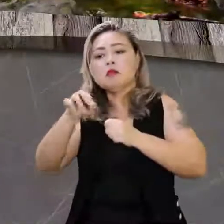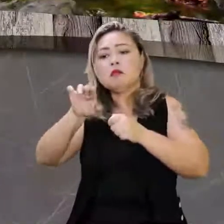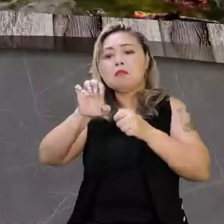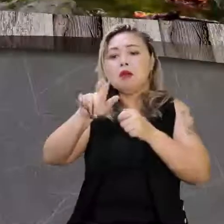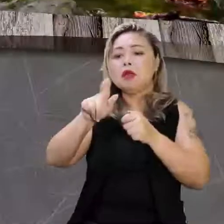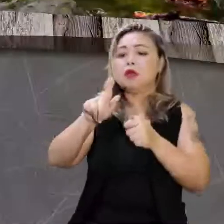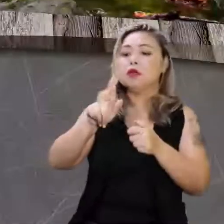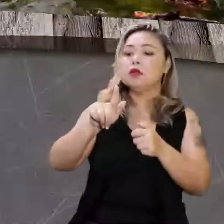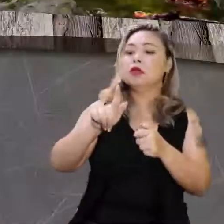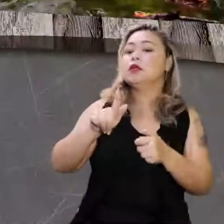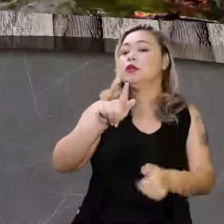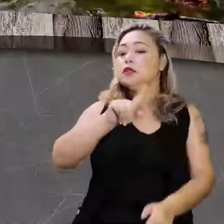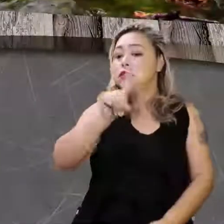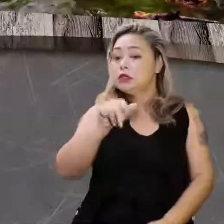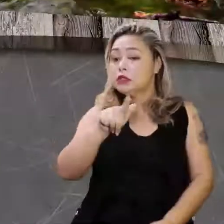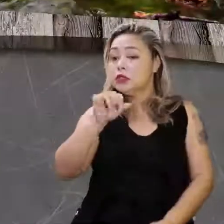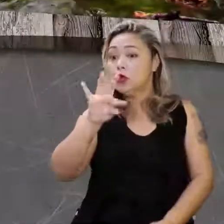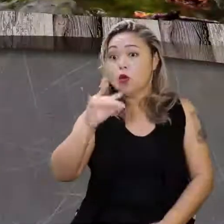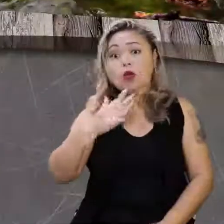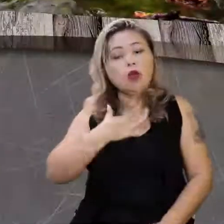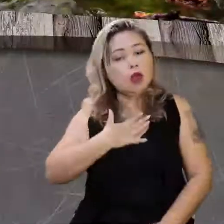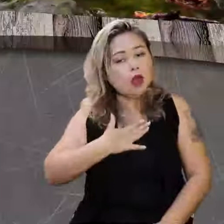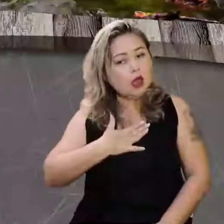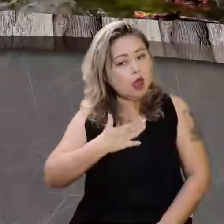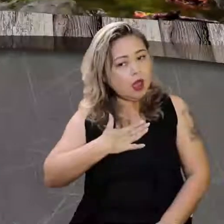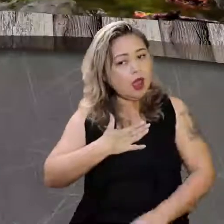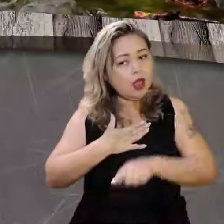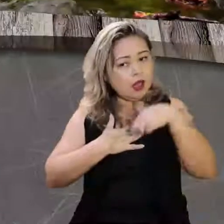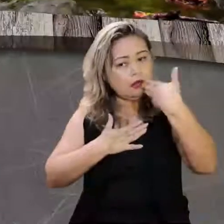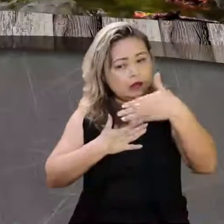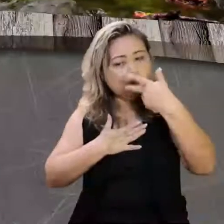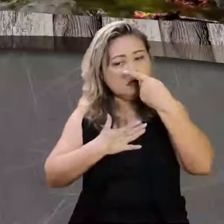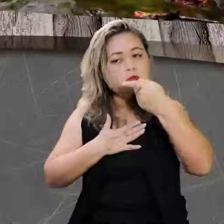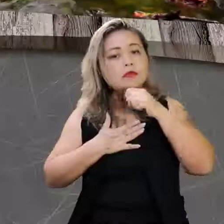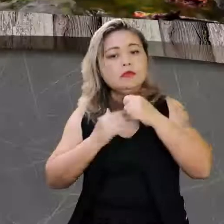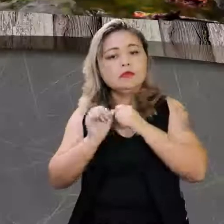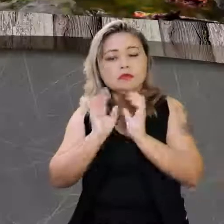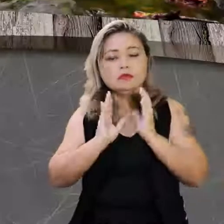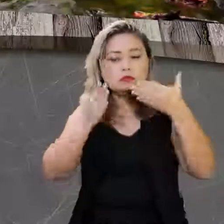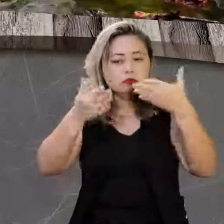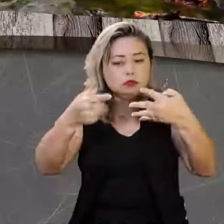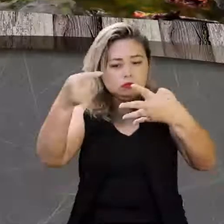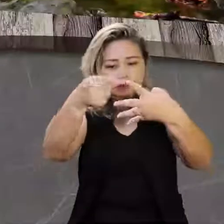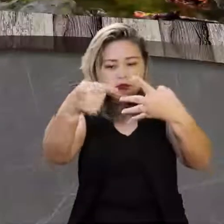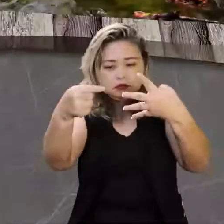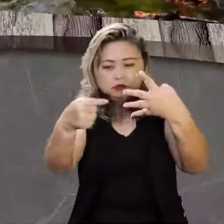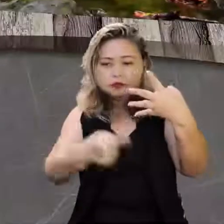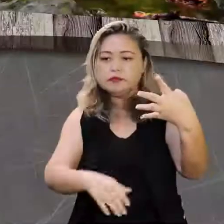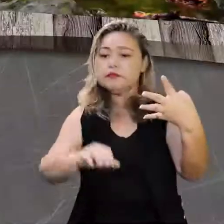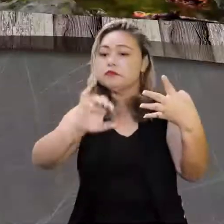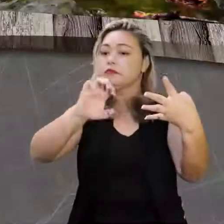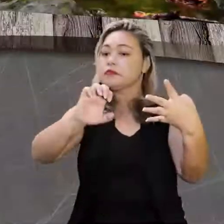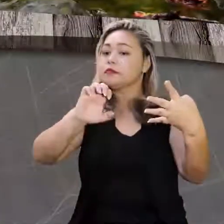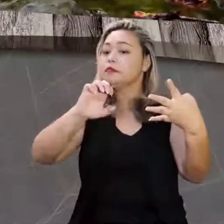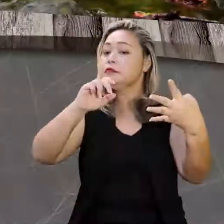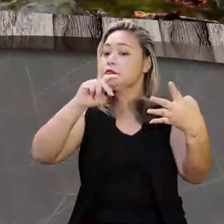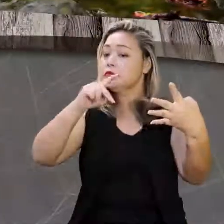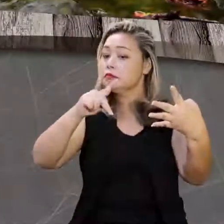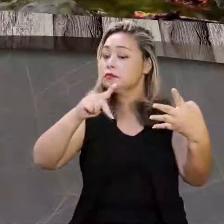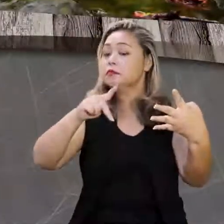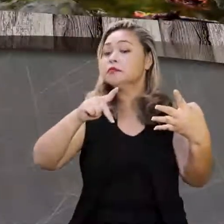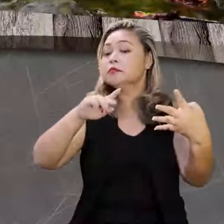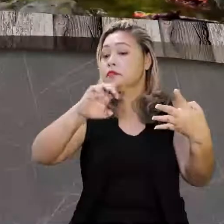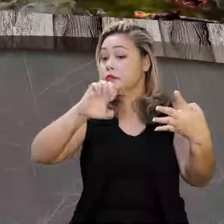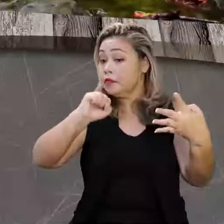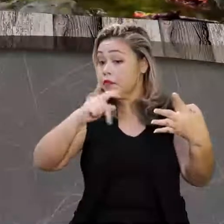pré-zigóticos, dizigóticos, calma, a gente vai falar isso mais para frente. Hoje a gente está falando só sobre os 4 processos de especiação. Mas você tem que saber que